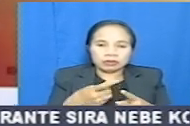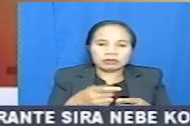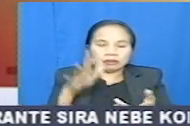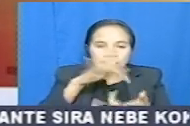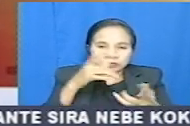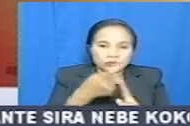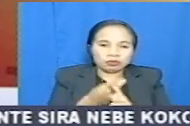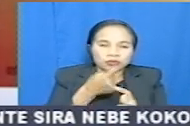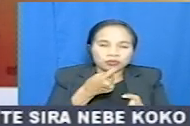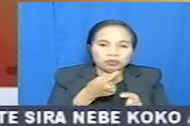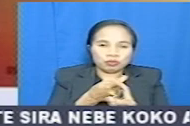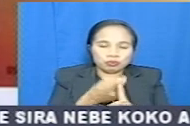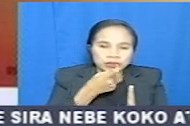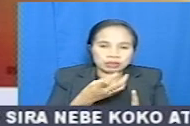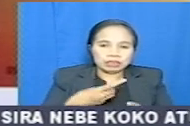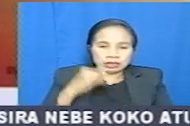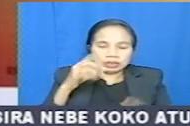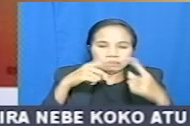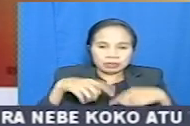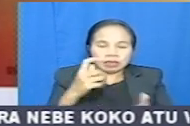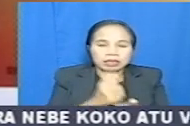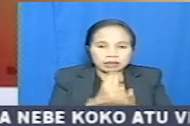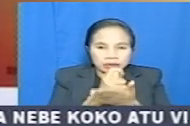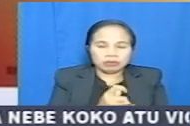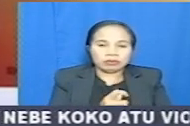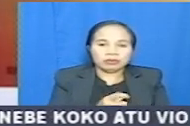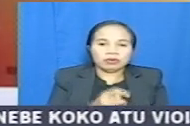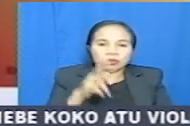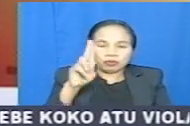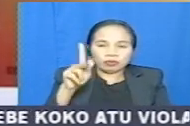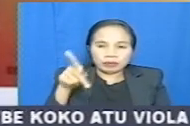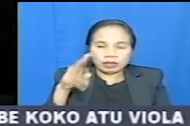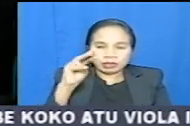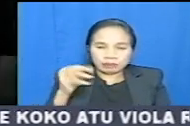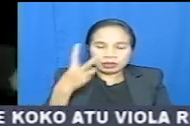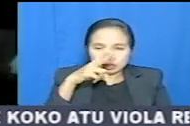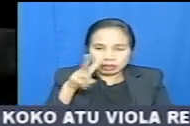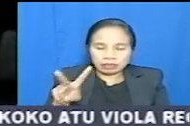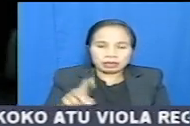Rusidili Batauru ultrapassa portuário PM Rodi controlo.